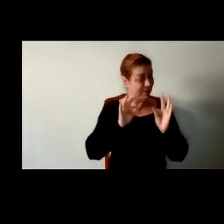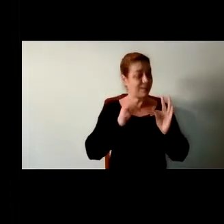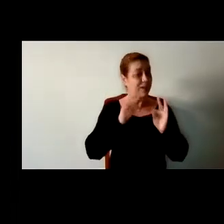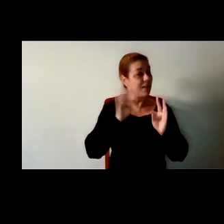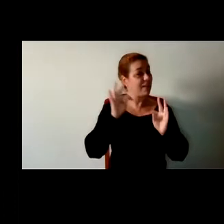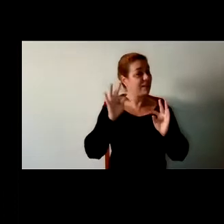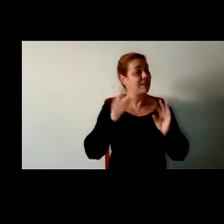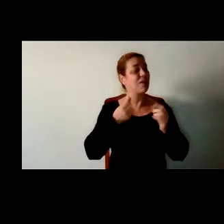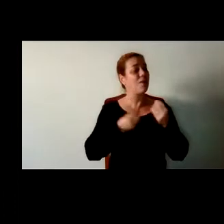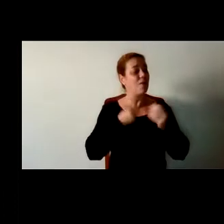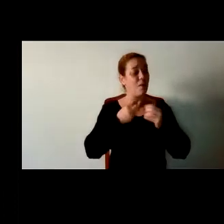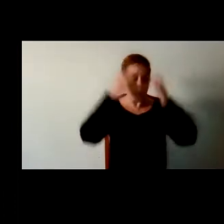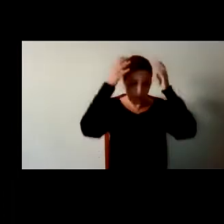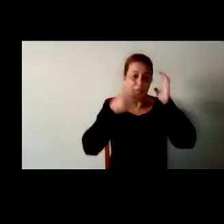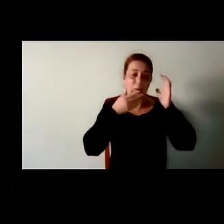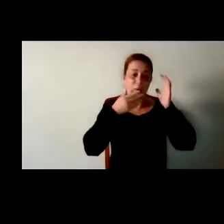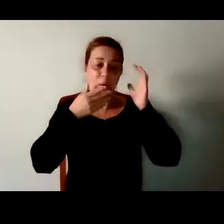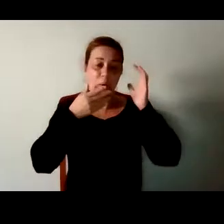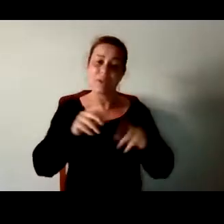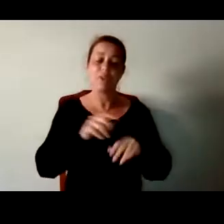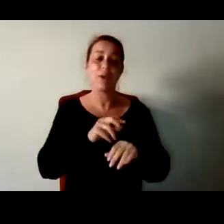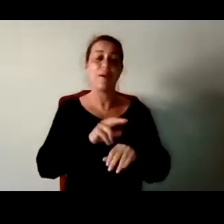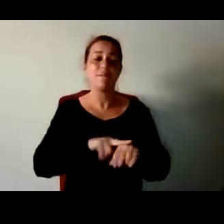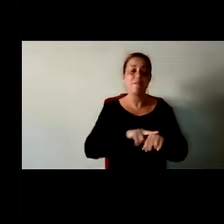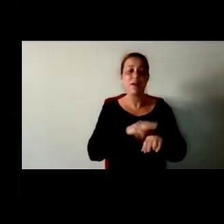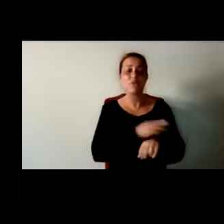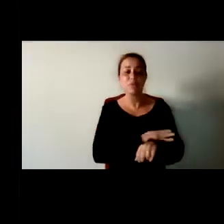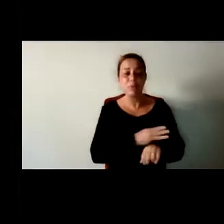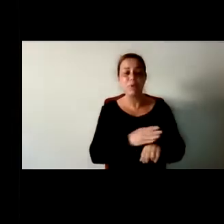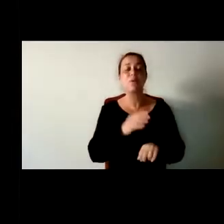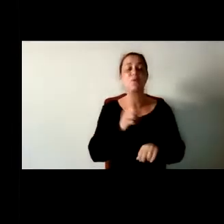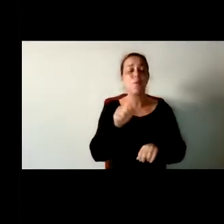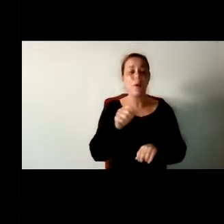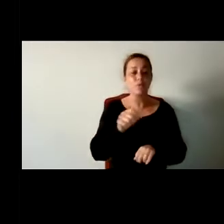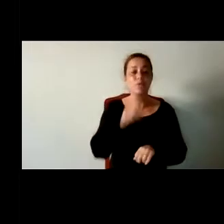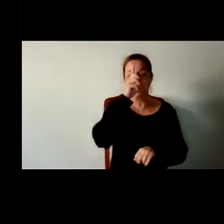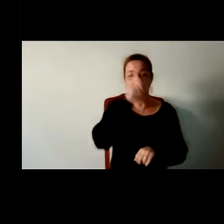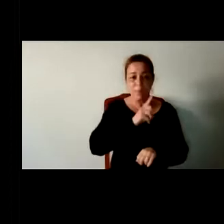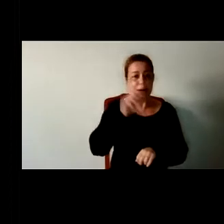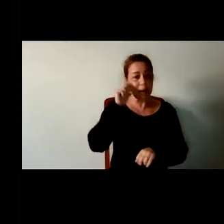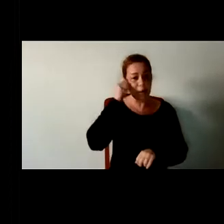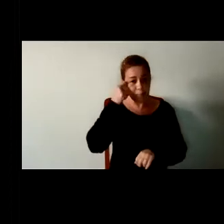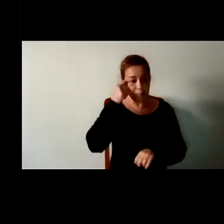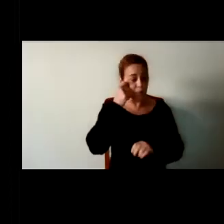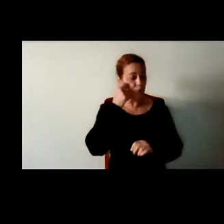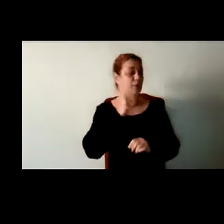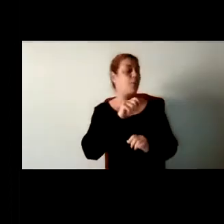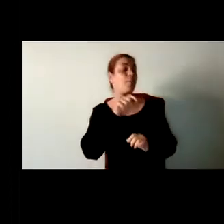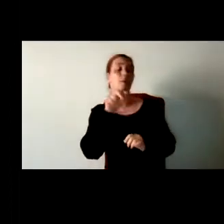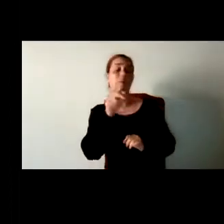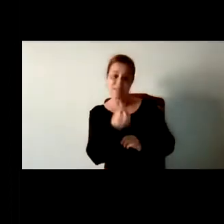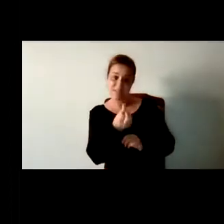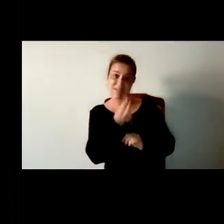cor preta, a cor amarela, a cor verde e a cor azul. E o professor do curso técnico